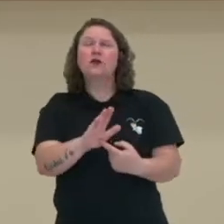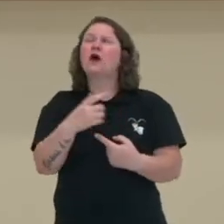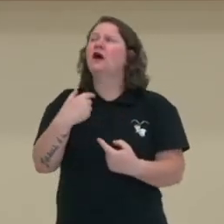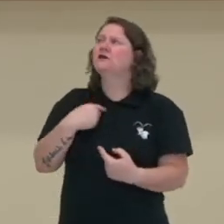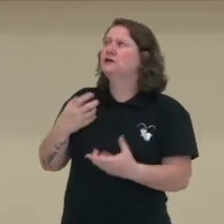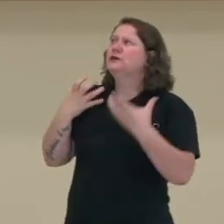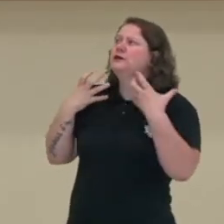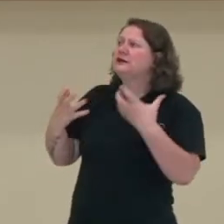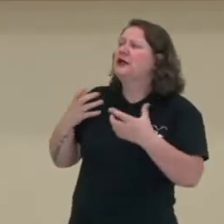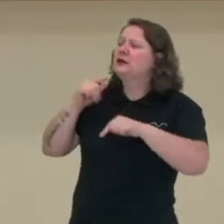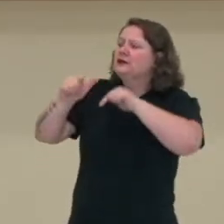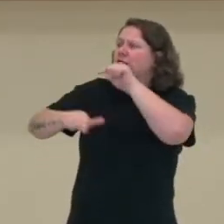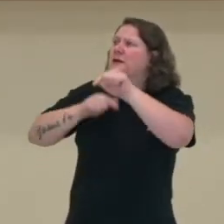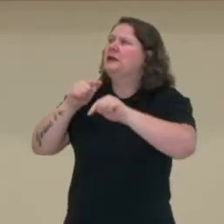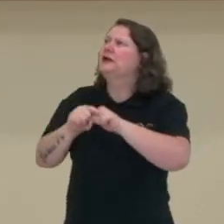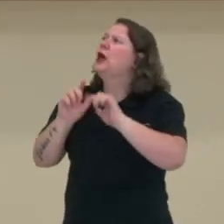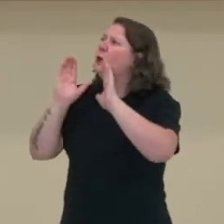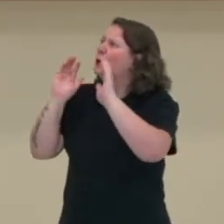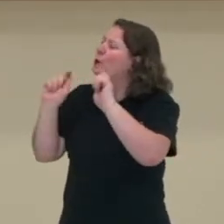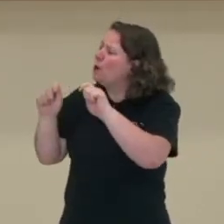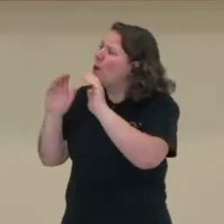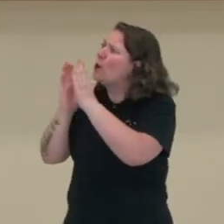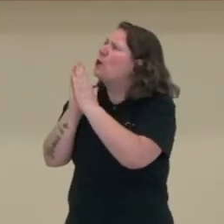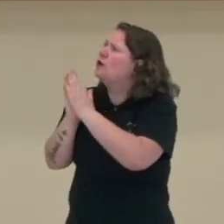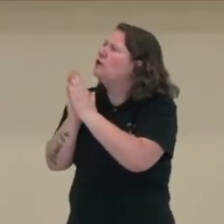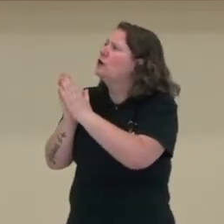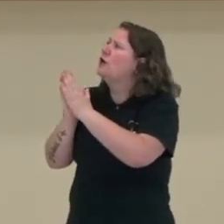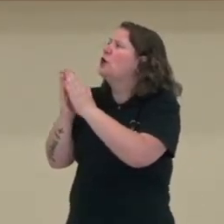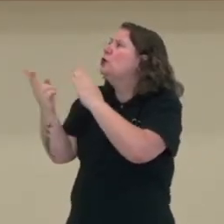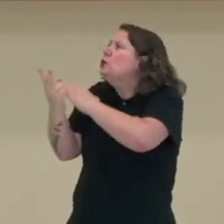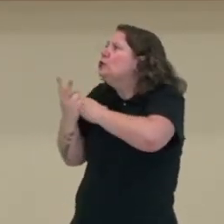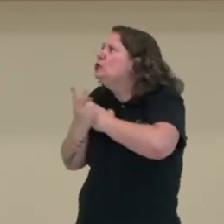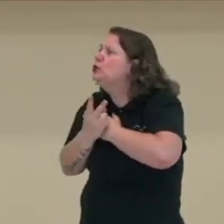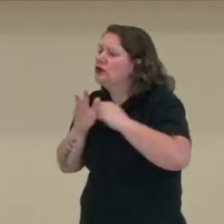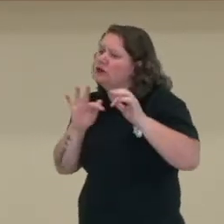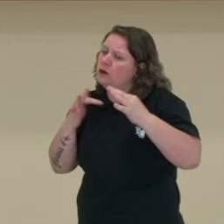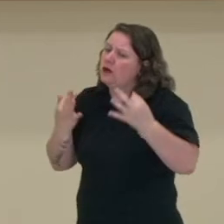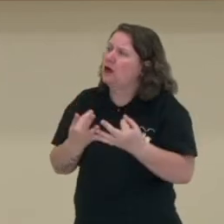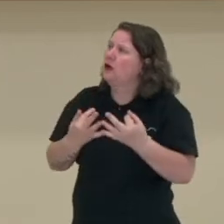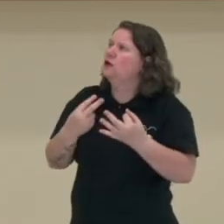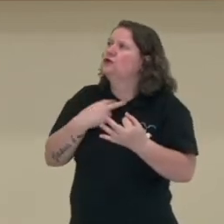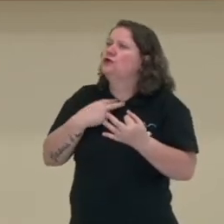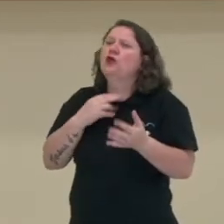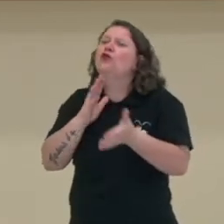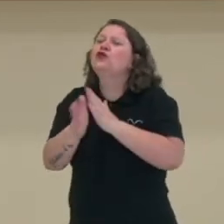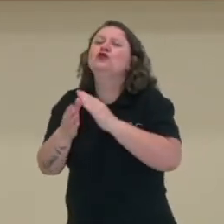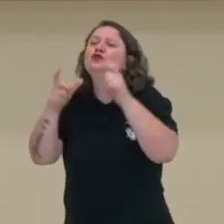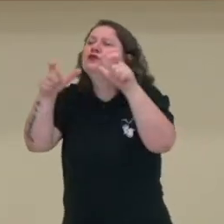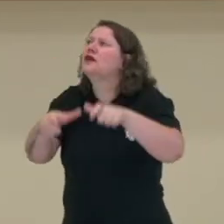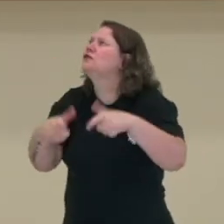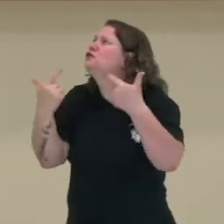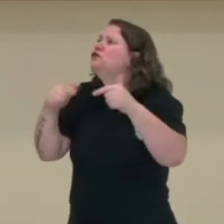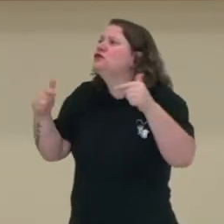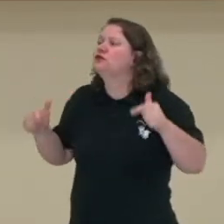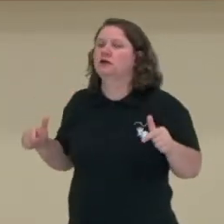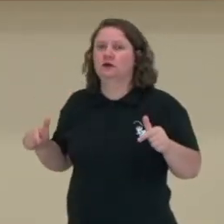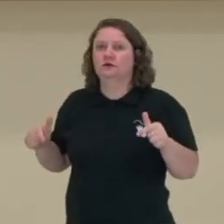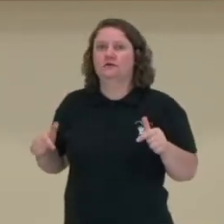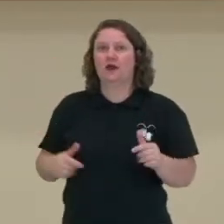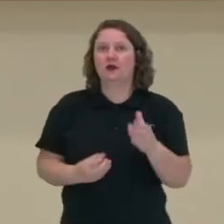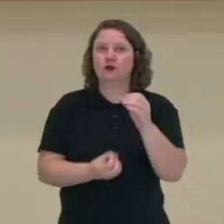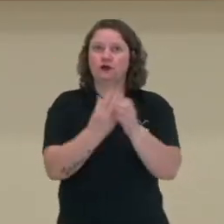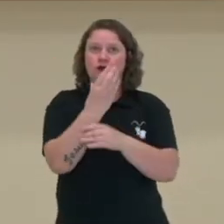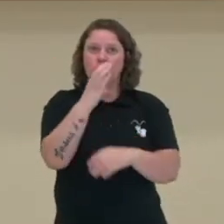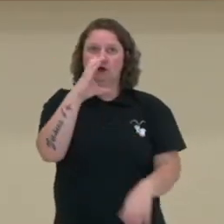dizendo que eles poderiam trabalhar em troca de proteção, que eles não tinham para onde ir. E assim surgiu o chamado colonato,